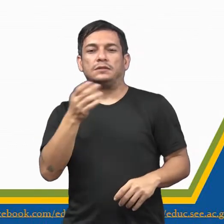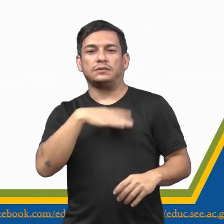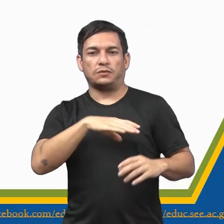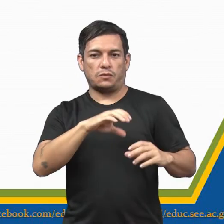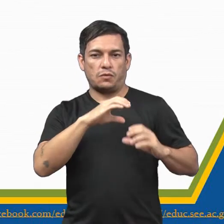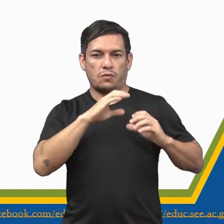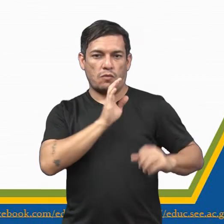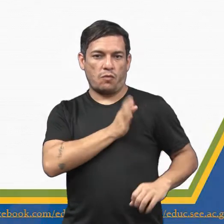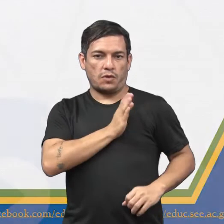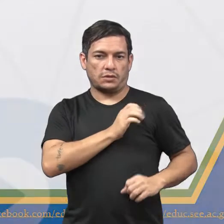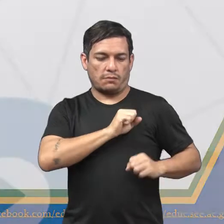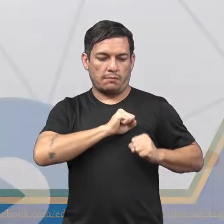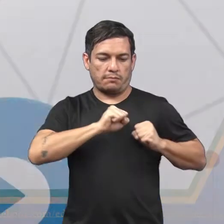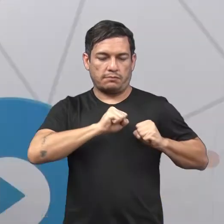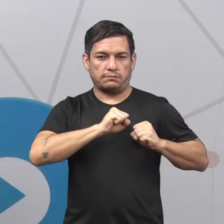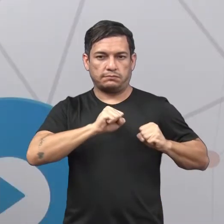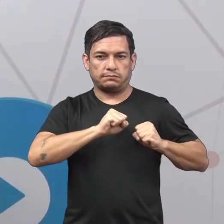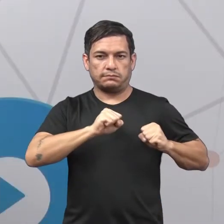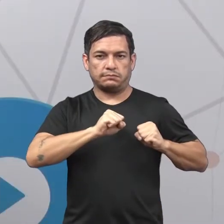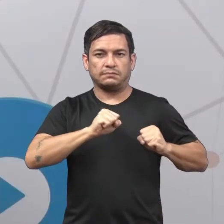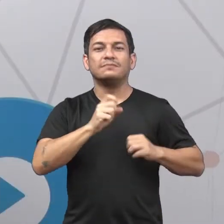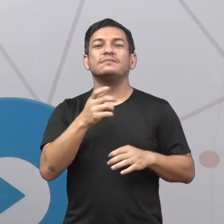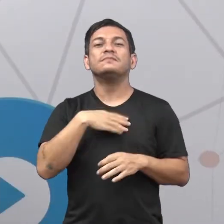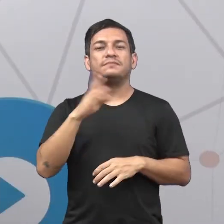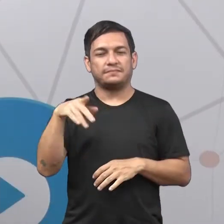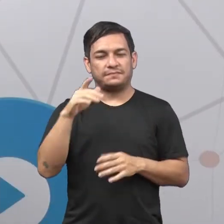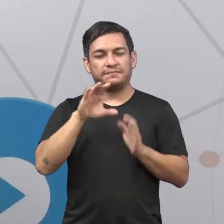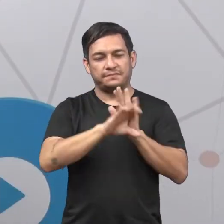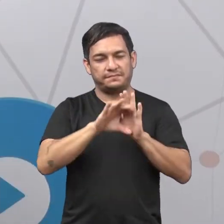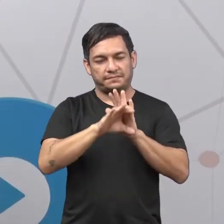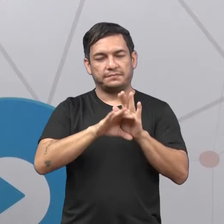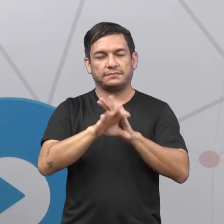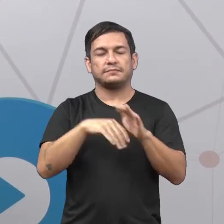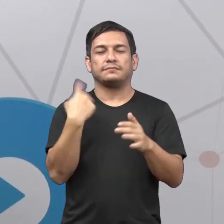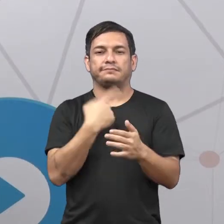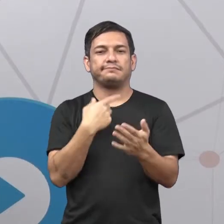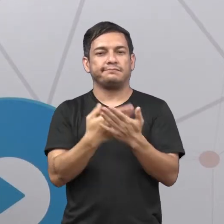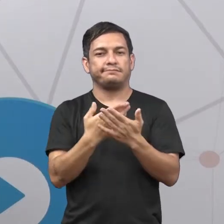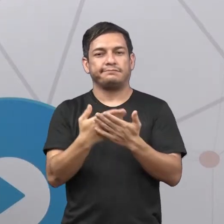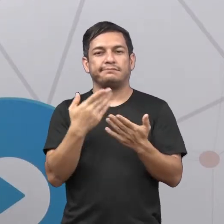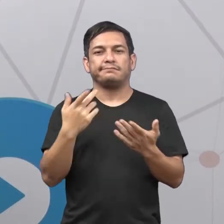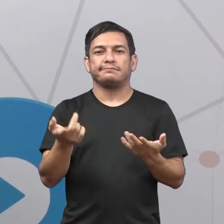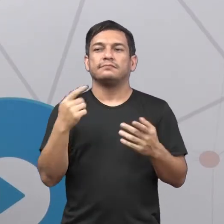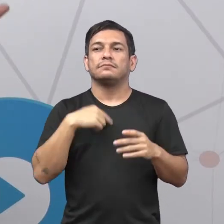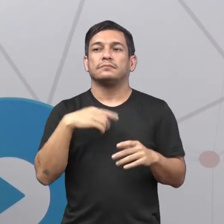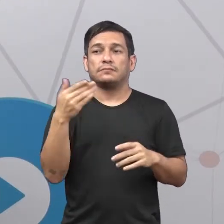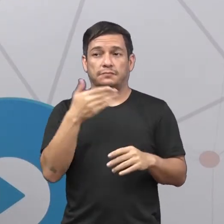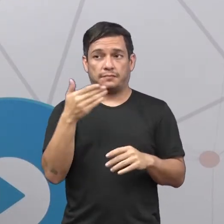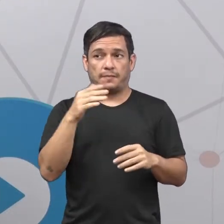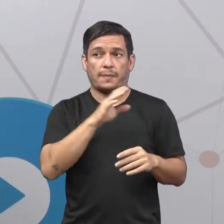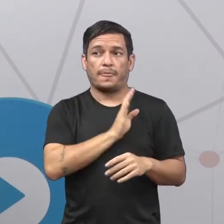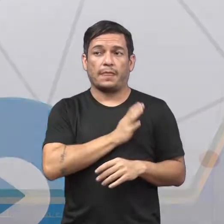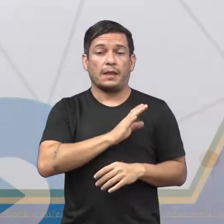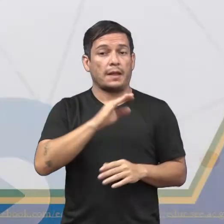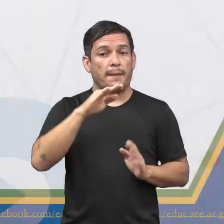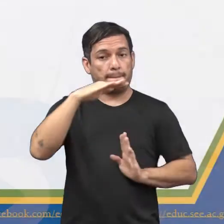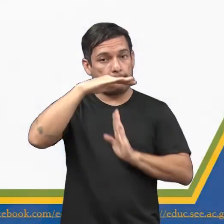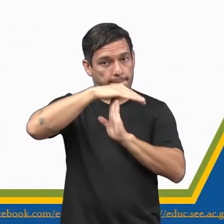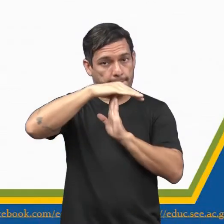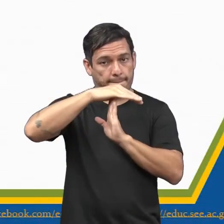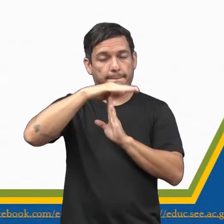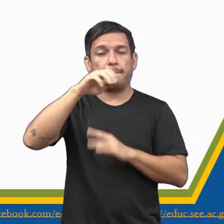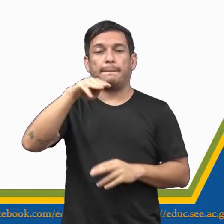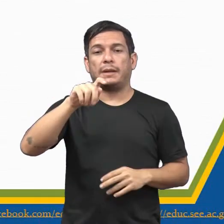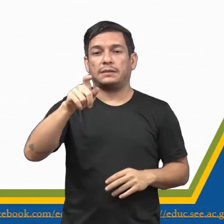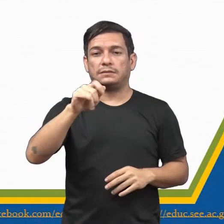60 segundos. Esse é o conceito de frequência cardíaca que nós estudamos em uma das nossas aulas. E a frequência cardíaca máxima, que é